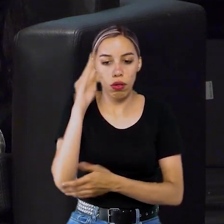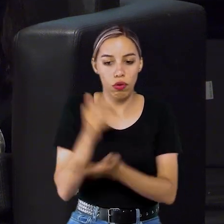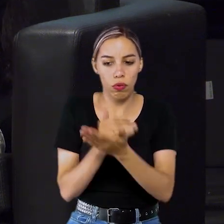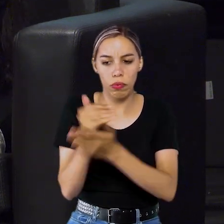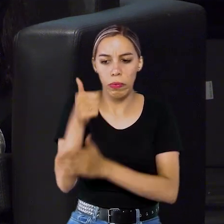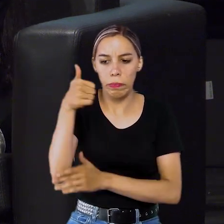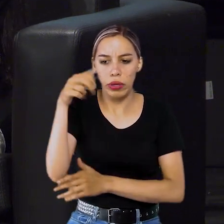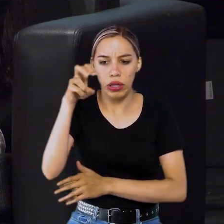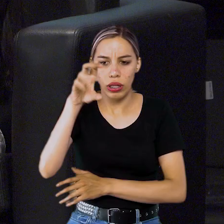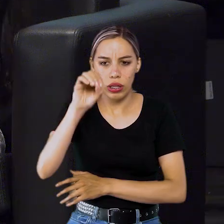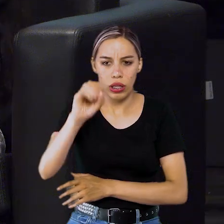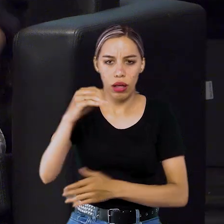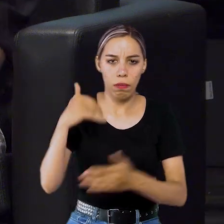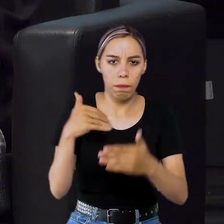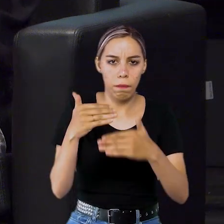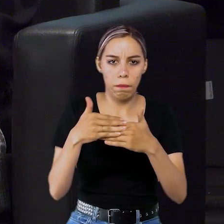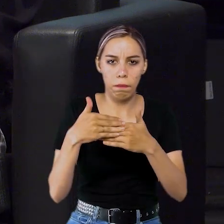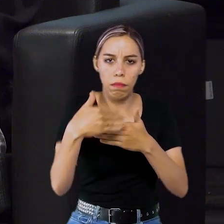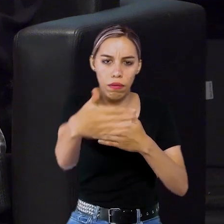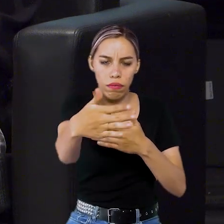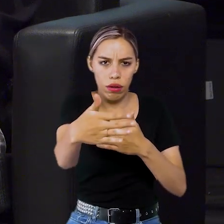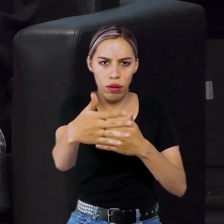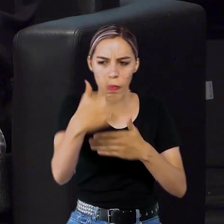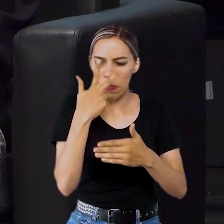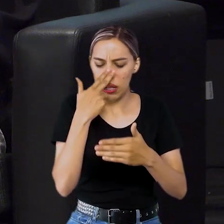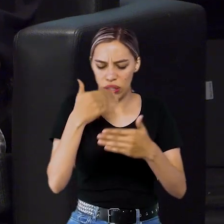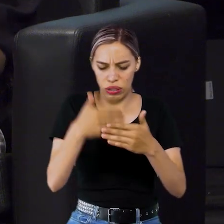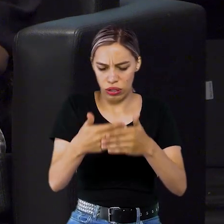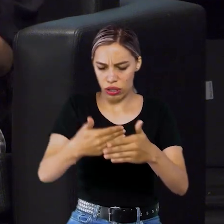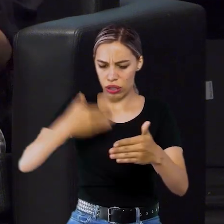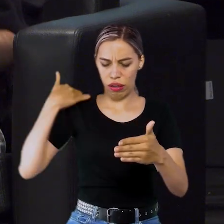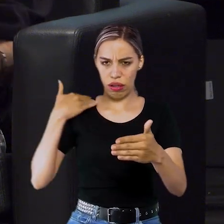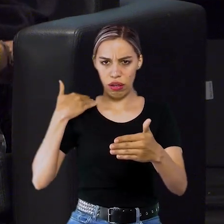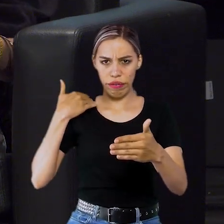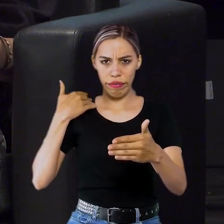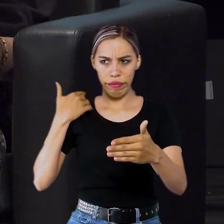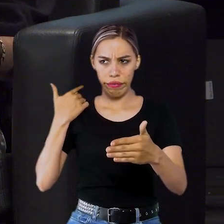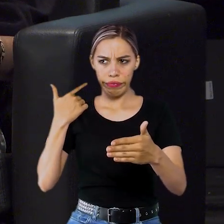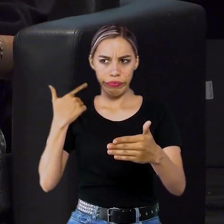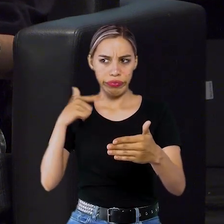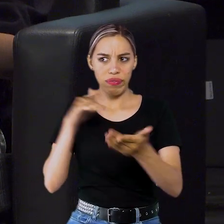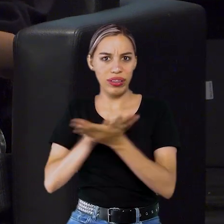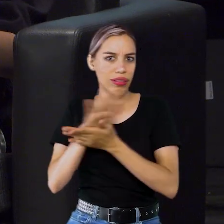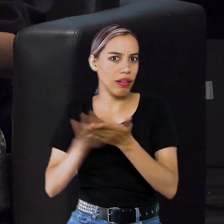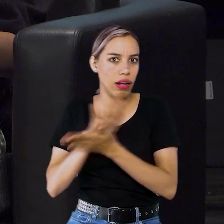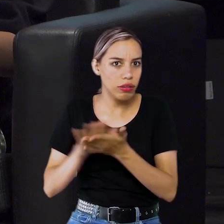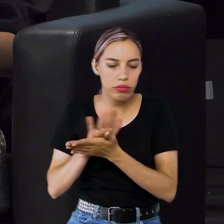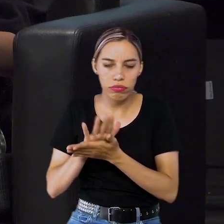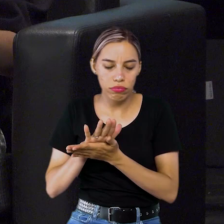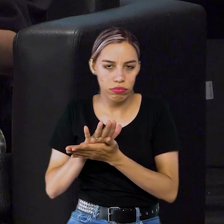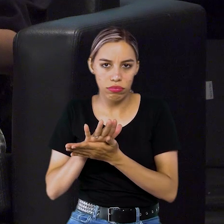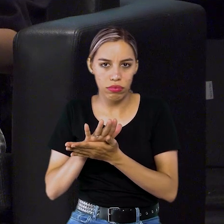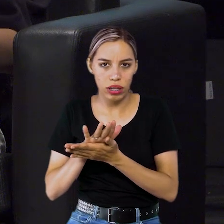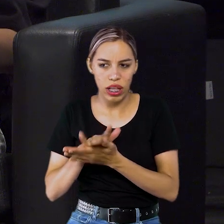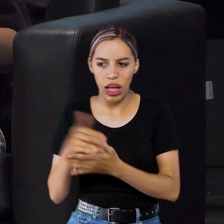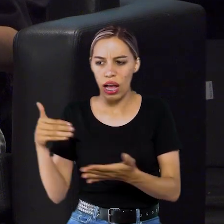desses 1500, parece que a gente nem estava aqui, né? Até hoje, a nossa